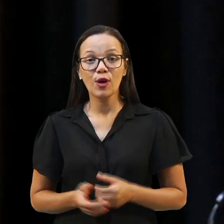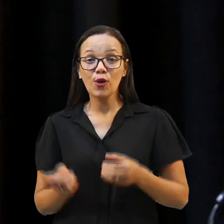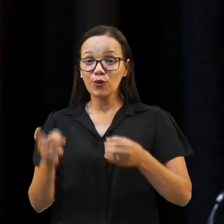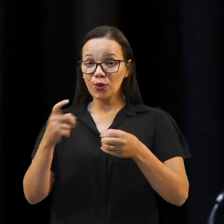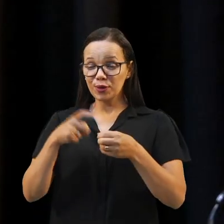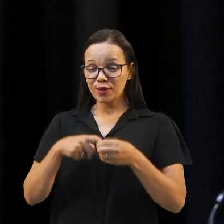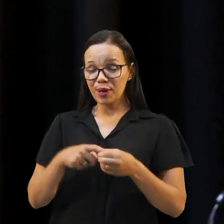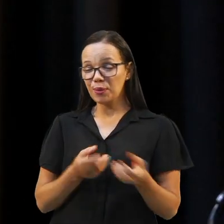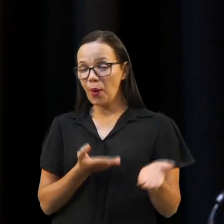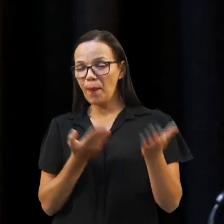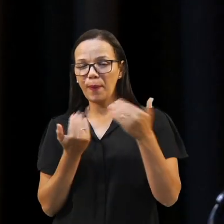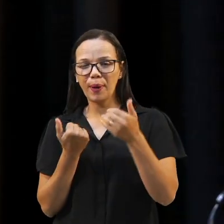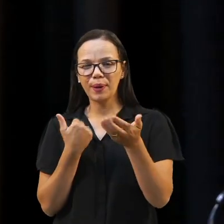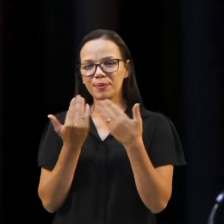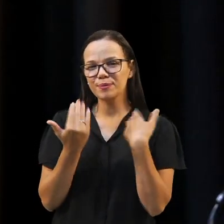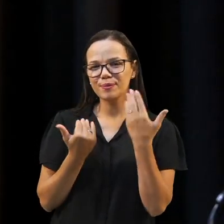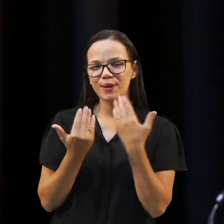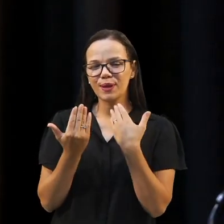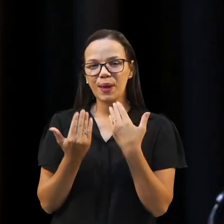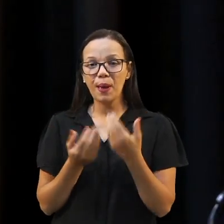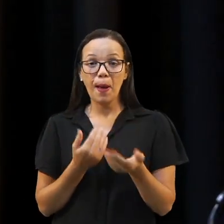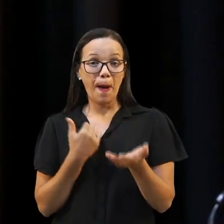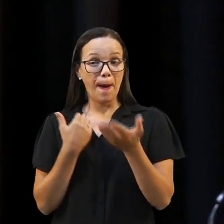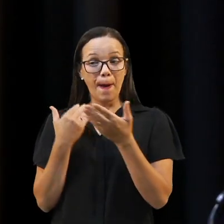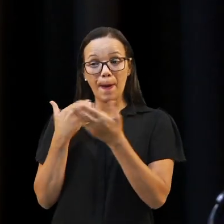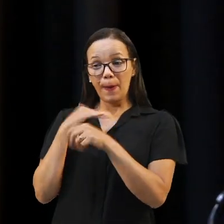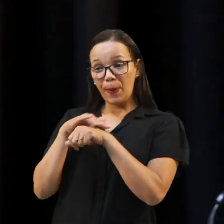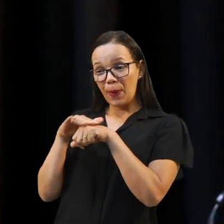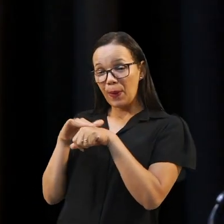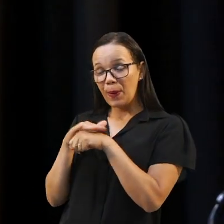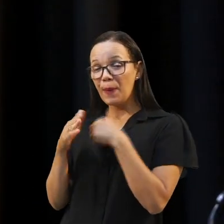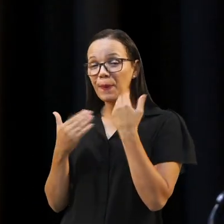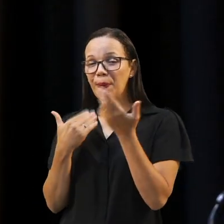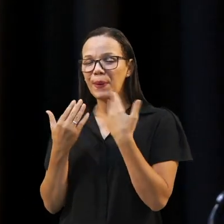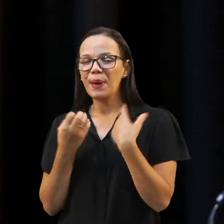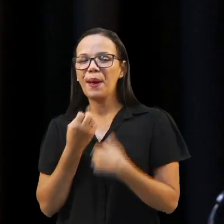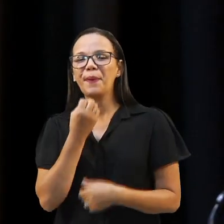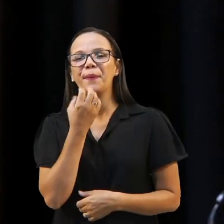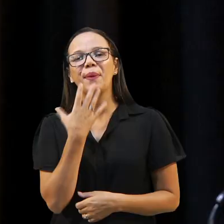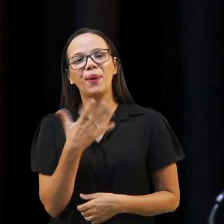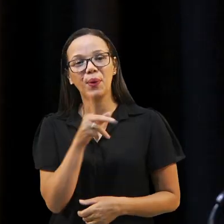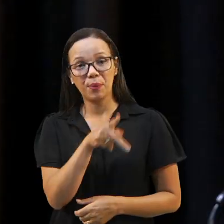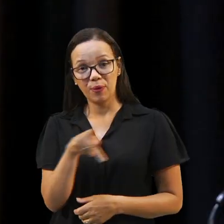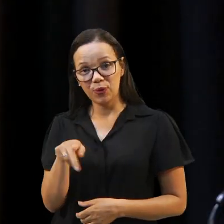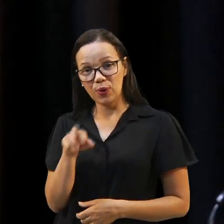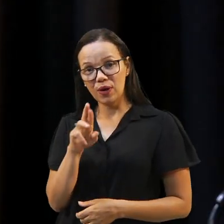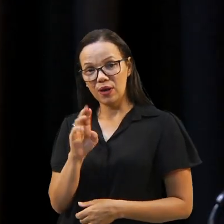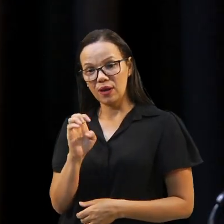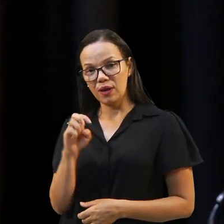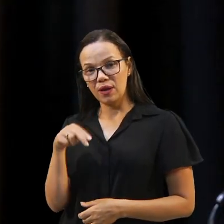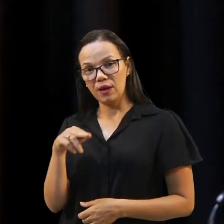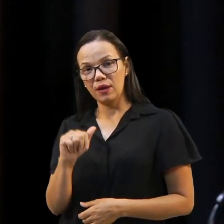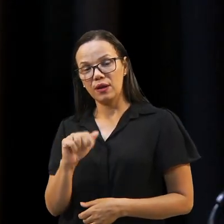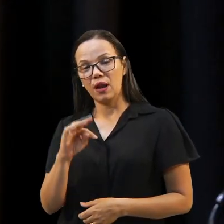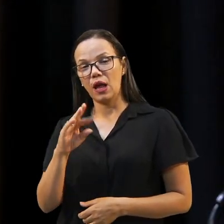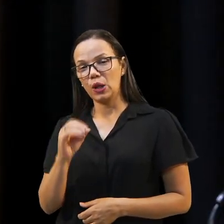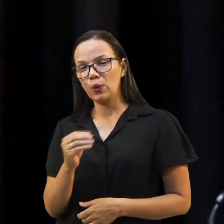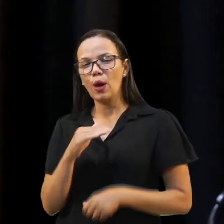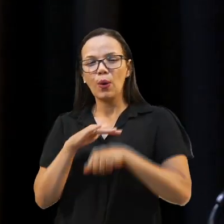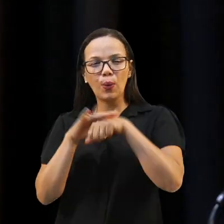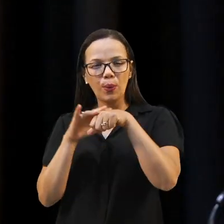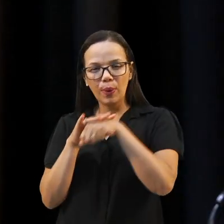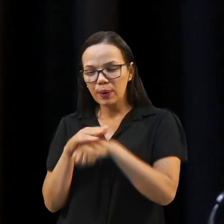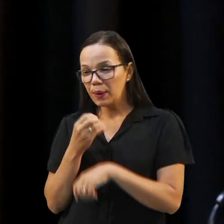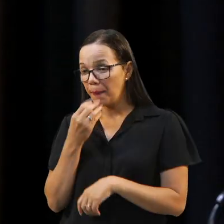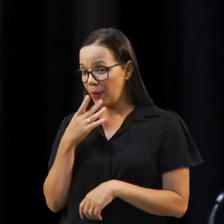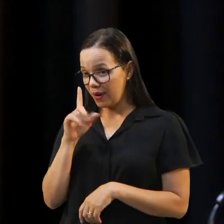Estamos de volta com Bora Prosear. Prosa boa. Com o professor Renato Pereira. A prosa está muito boa.